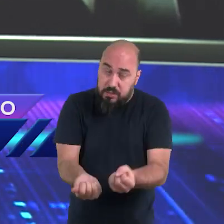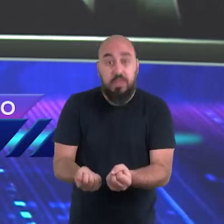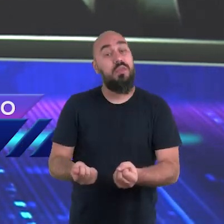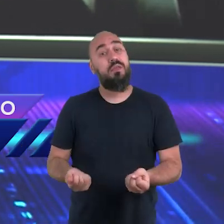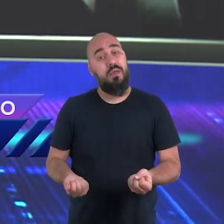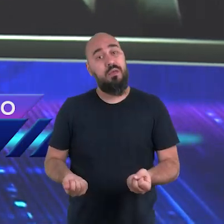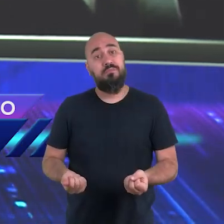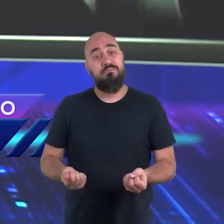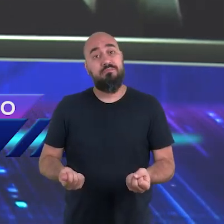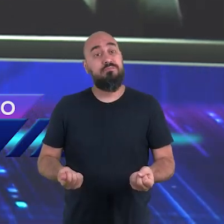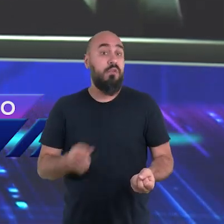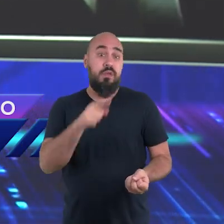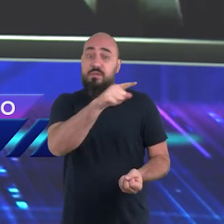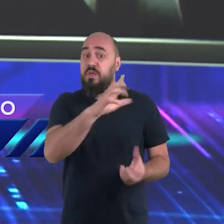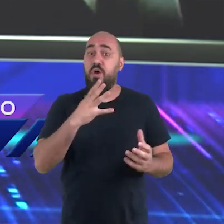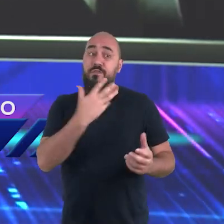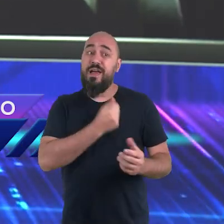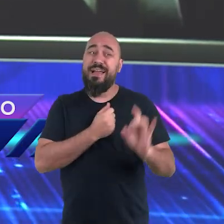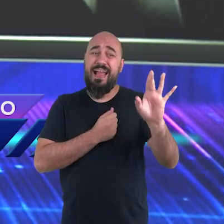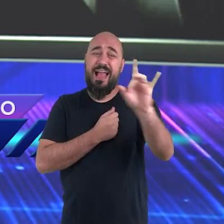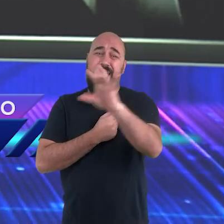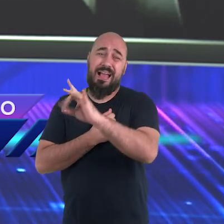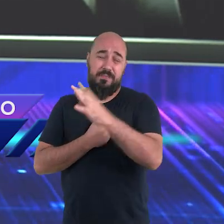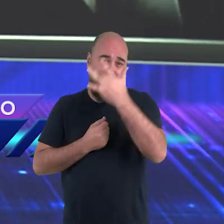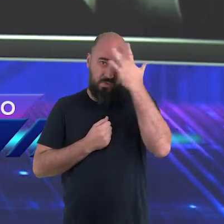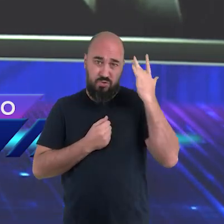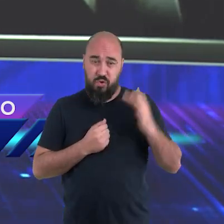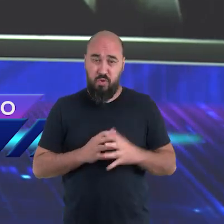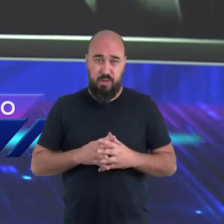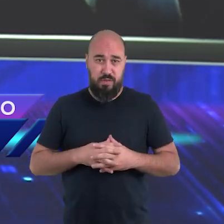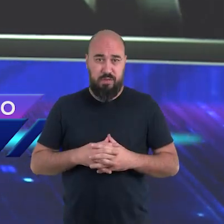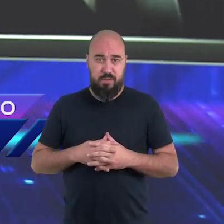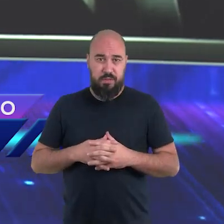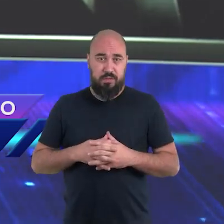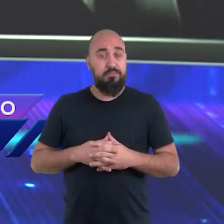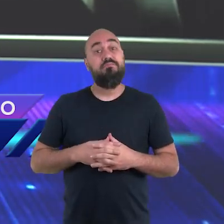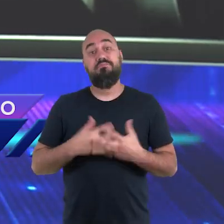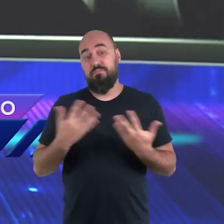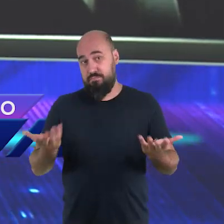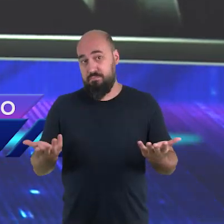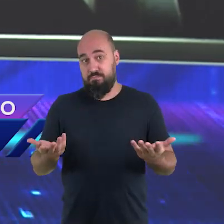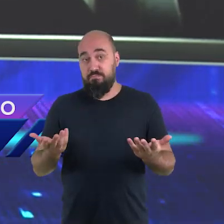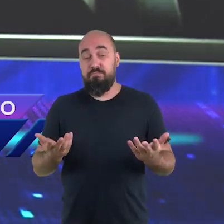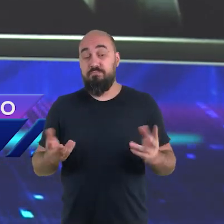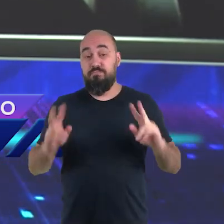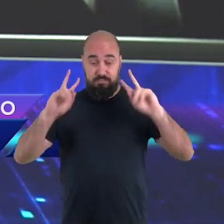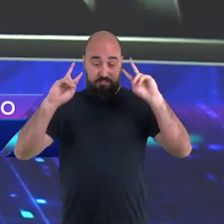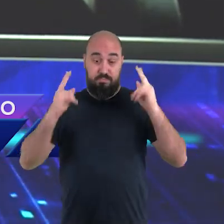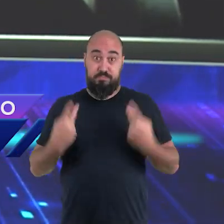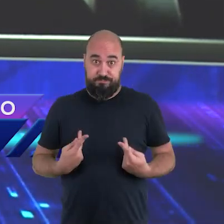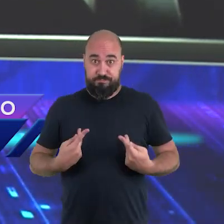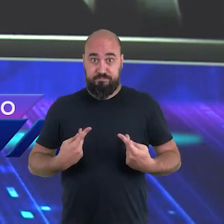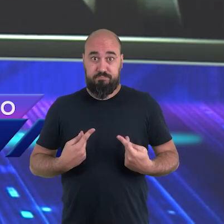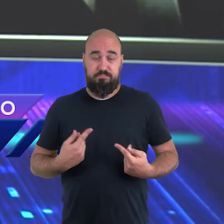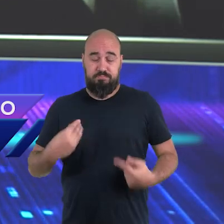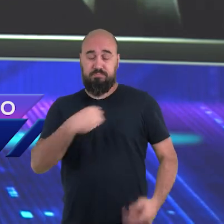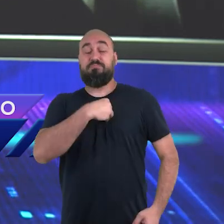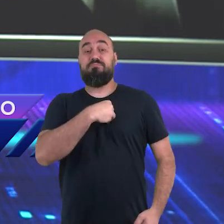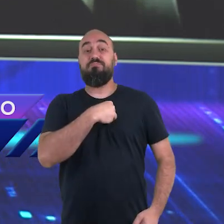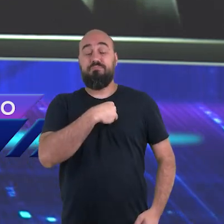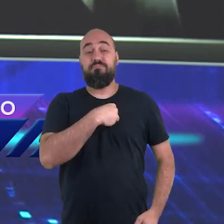para salvar cada um de nós. Quando o ser humano se transformou em